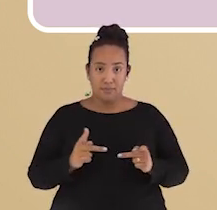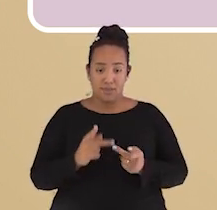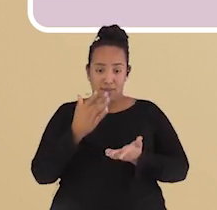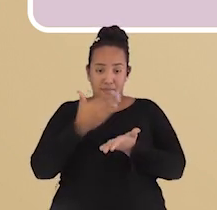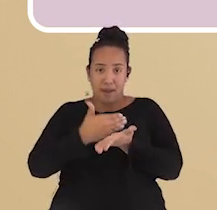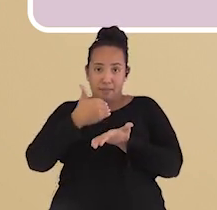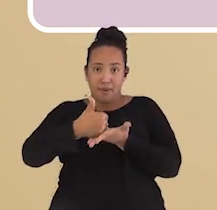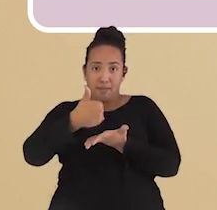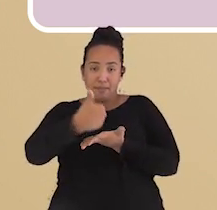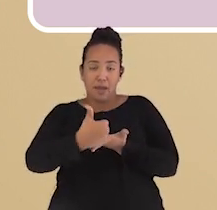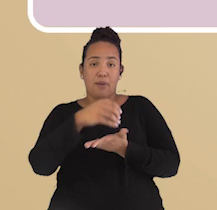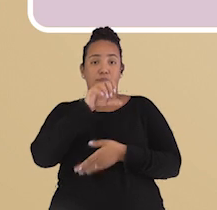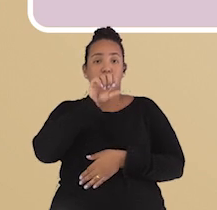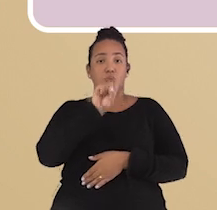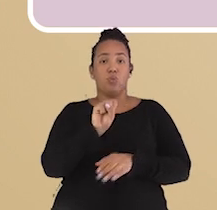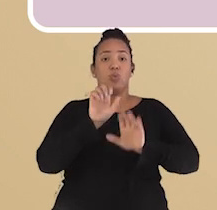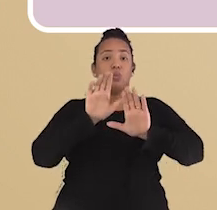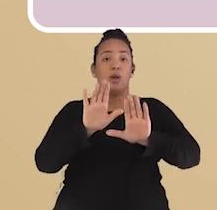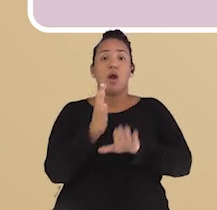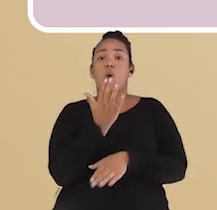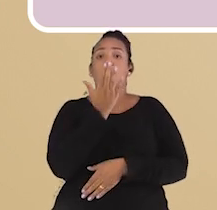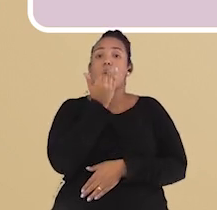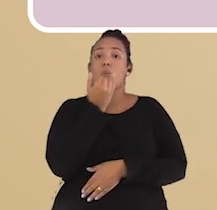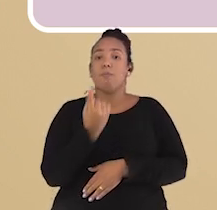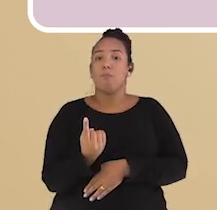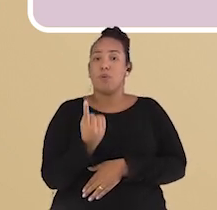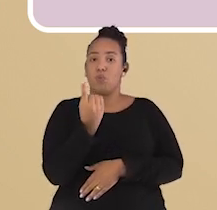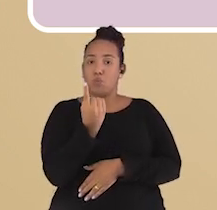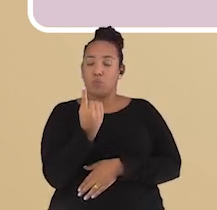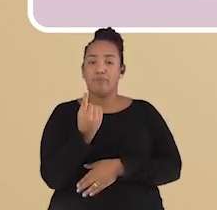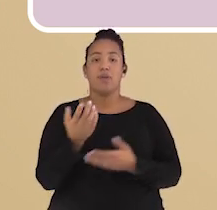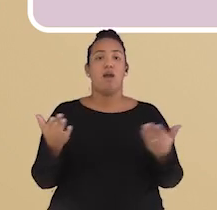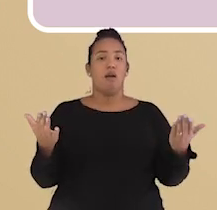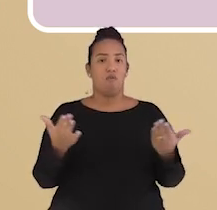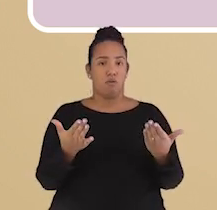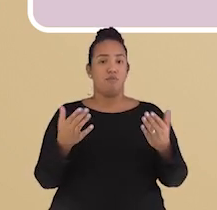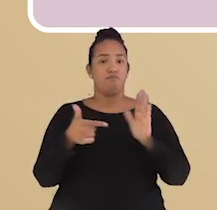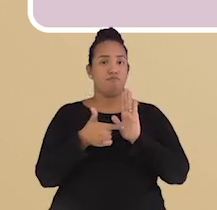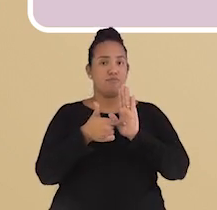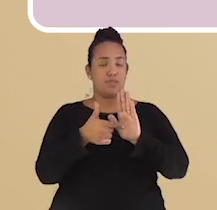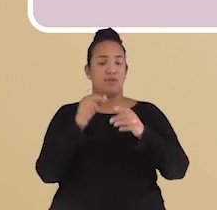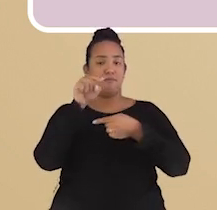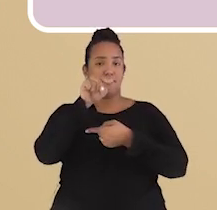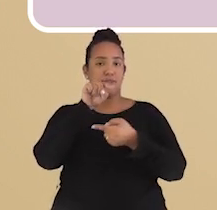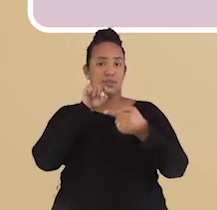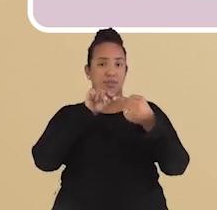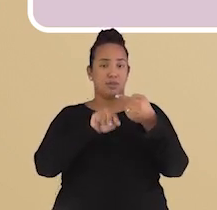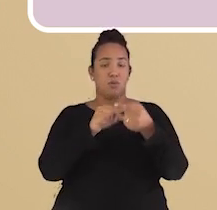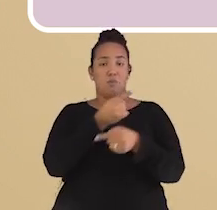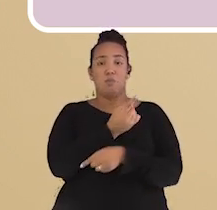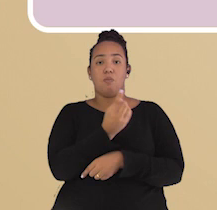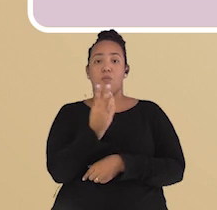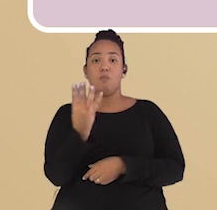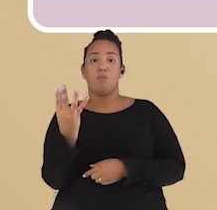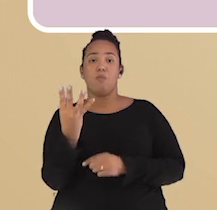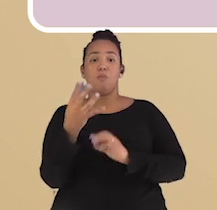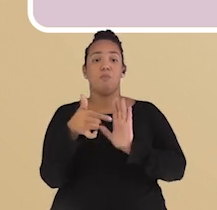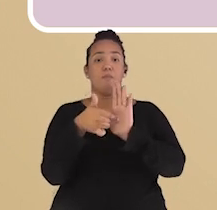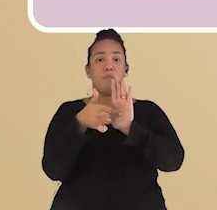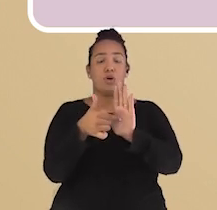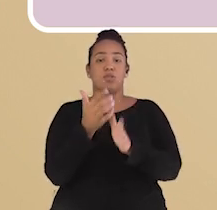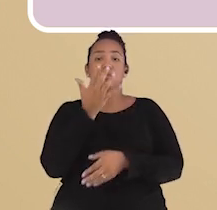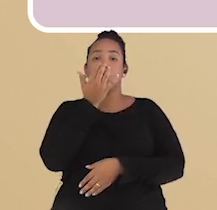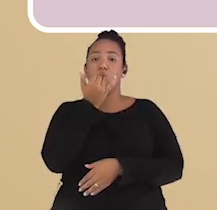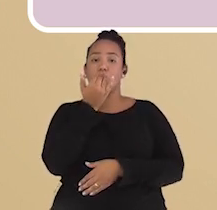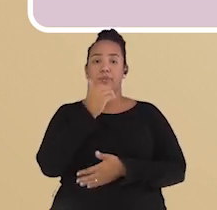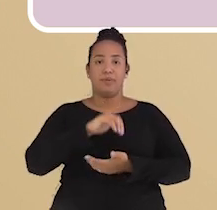apenas um pedaço. Vamos montar a fração que indica a quantidade que Pedro comeu. 8 vai ser o